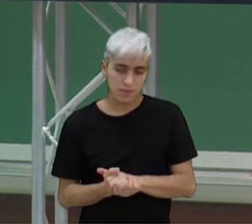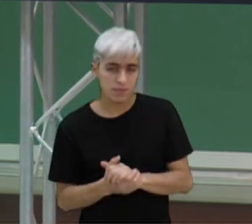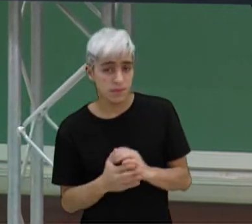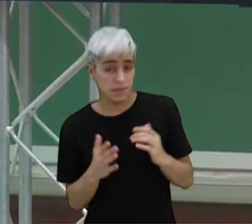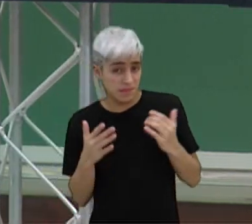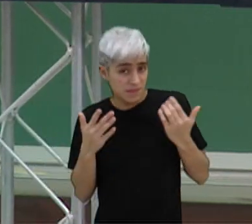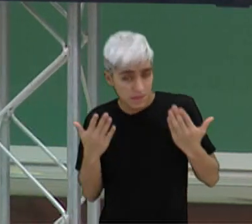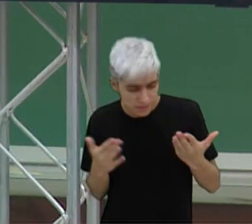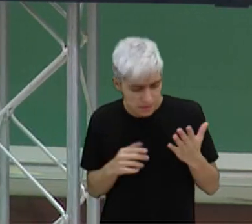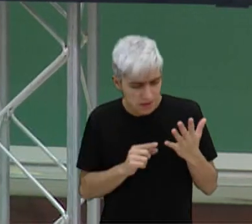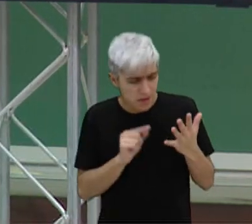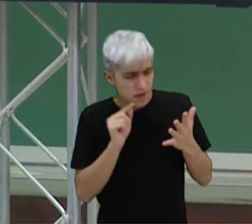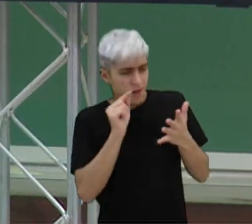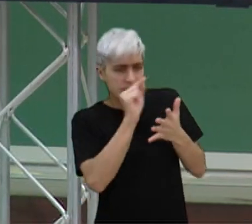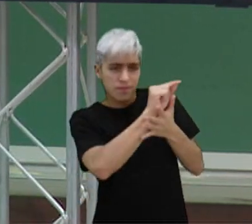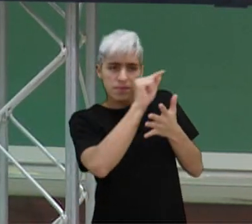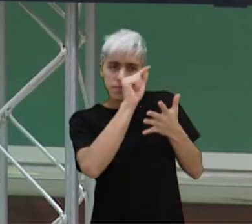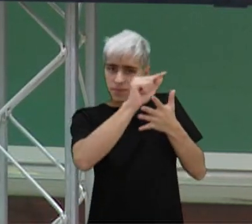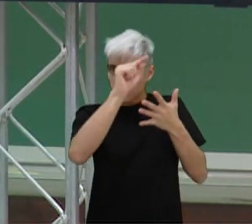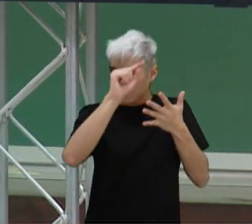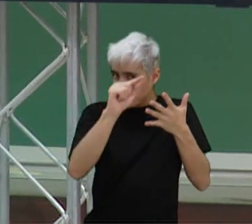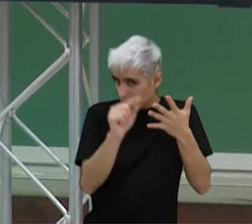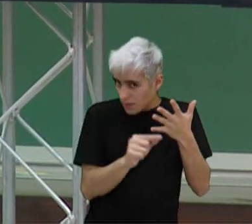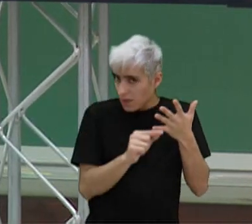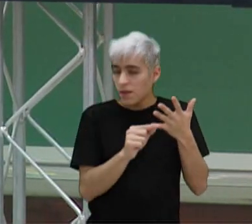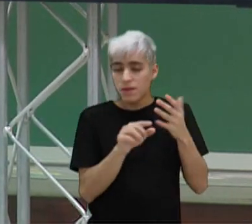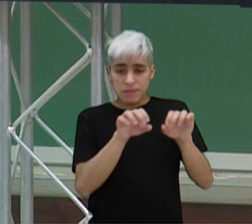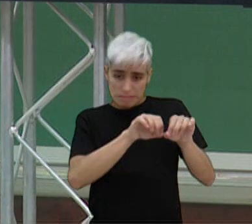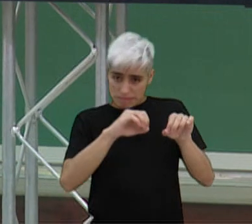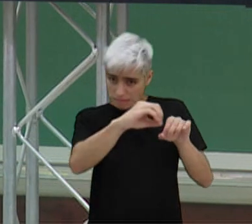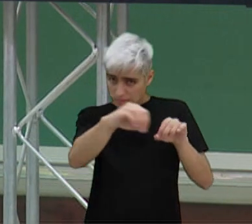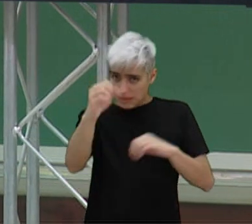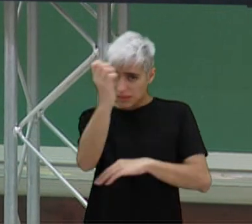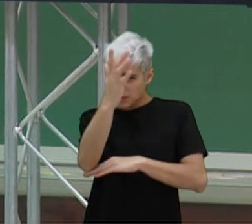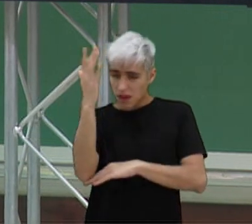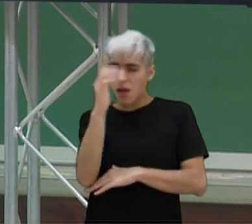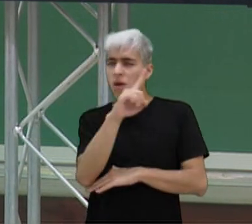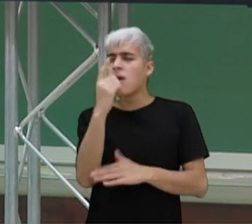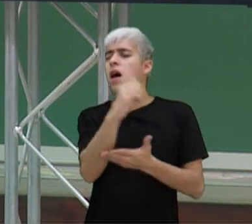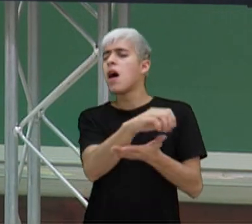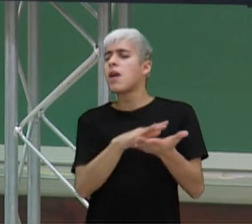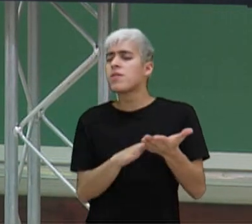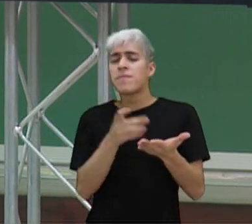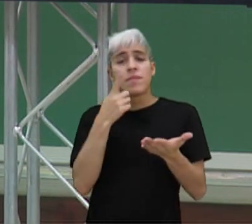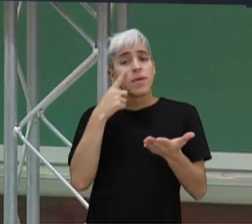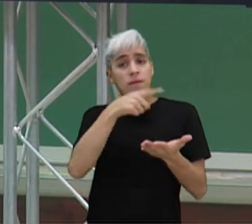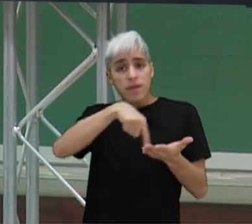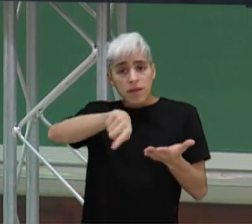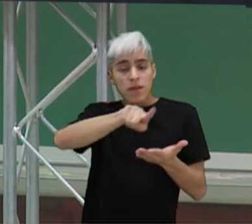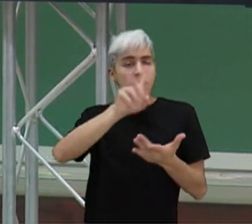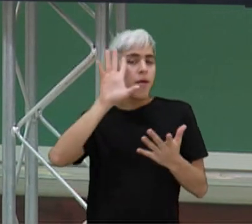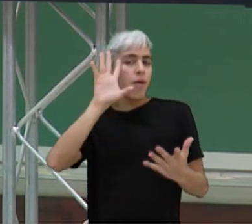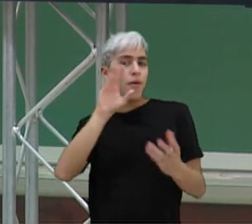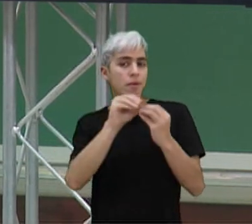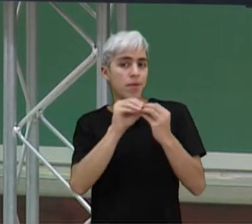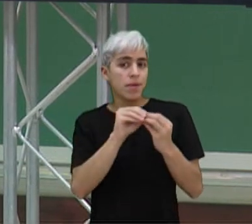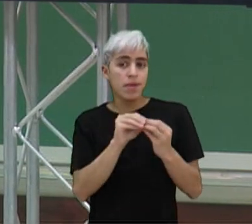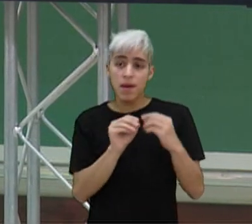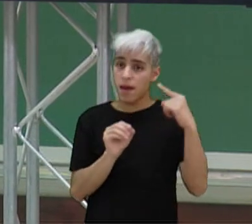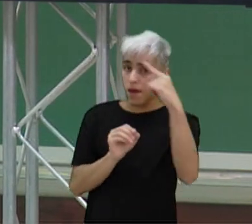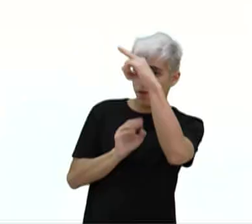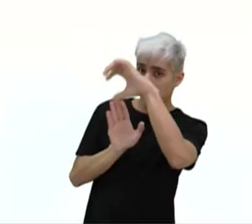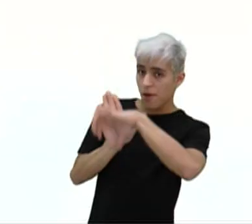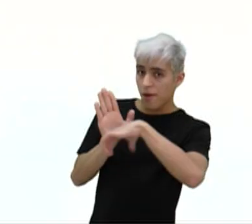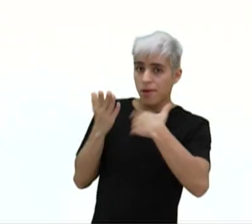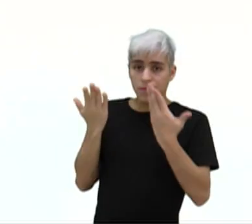dentro dessas questões do saneamento ambiental, vamos fazer uma atividade para ver se você compreendeu esse